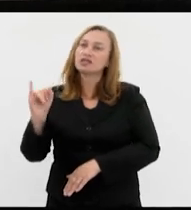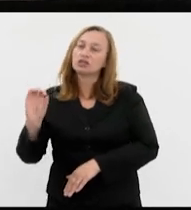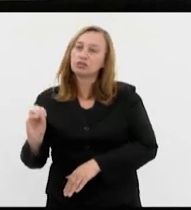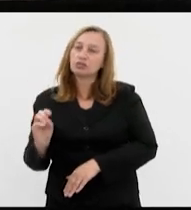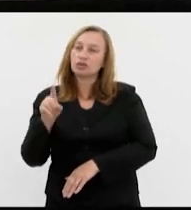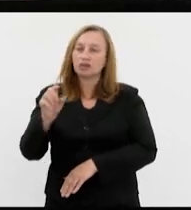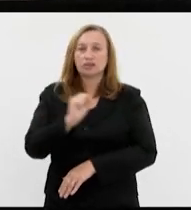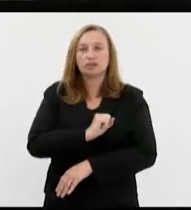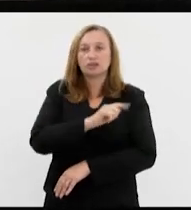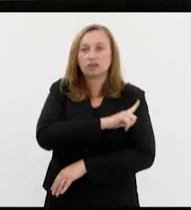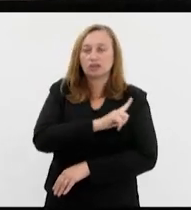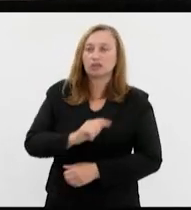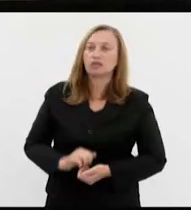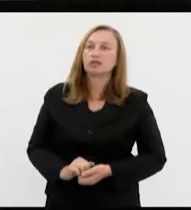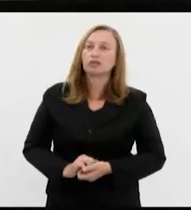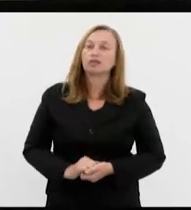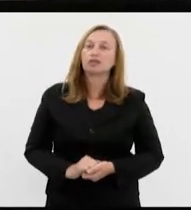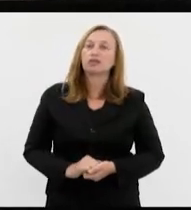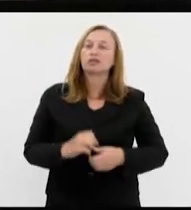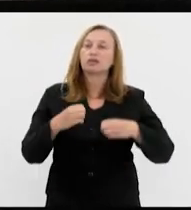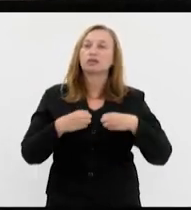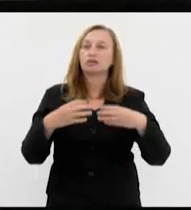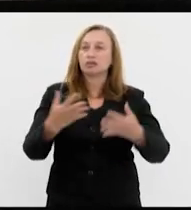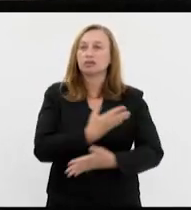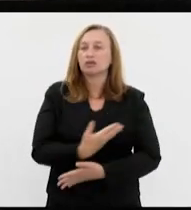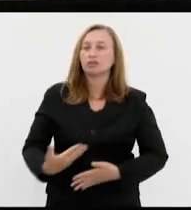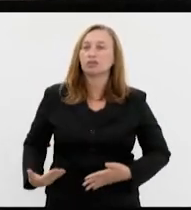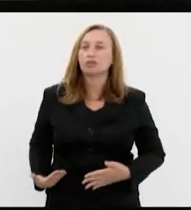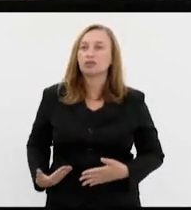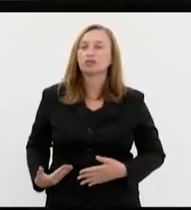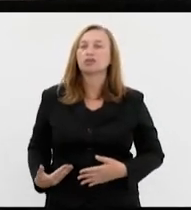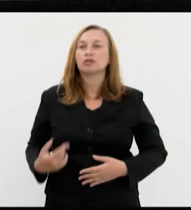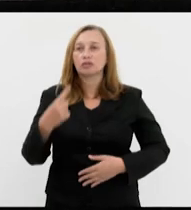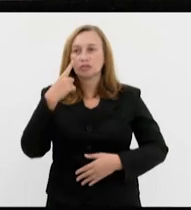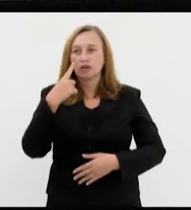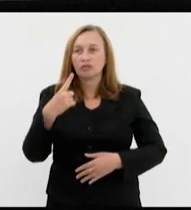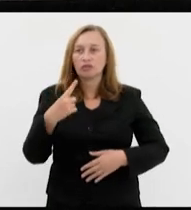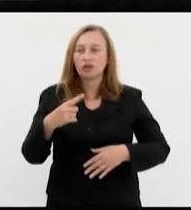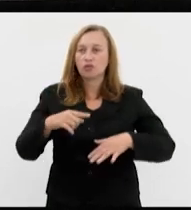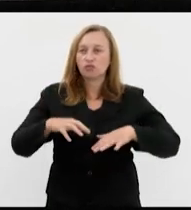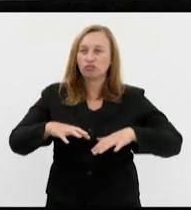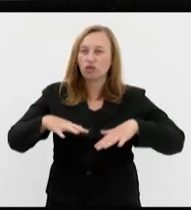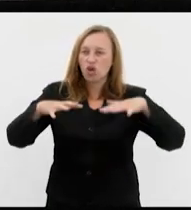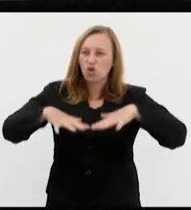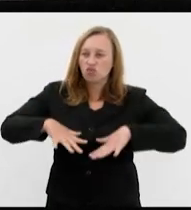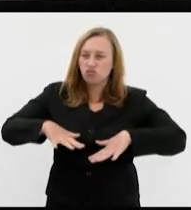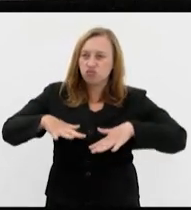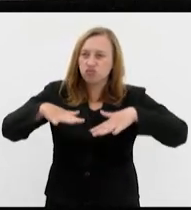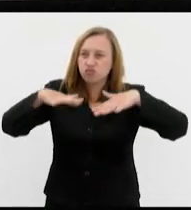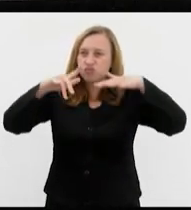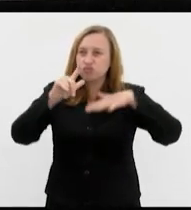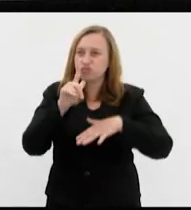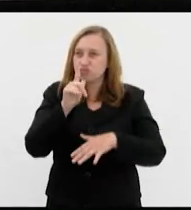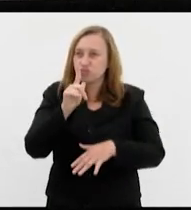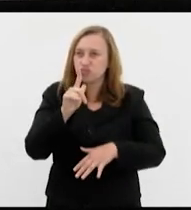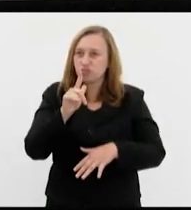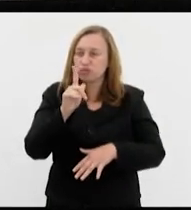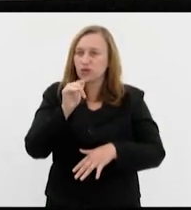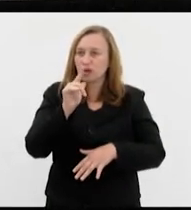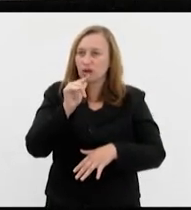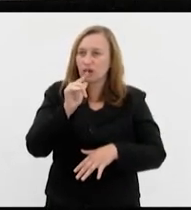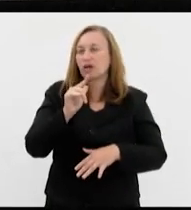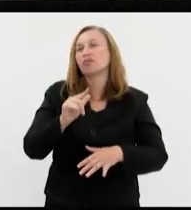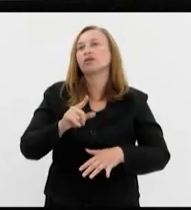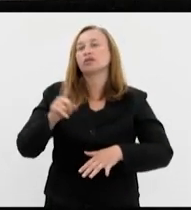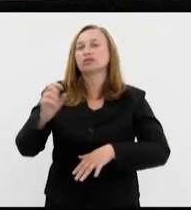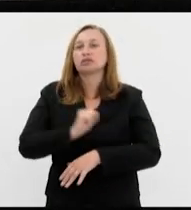Gonçalo. É uma audiência que visa debater alagamentos e enchentes na cidade de São Gonçalo e é uma audiência pública